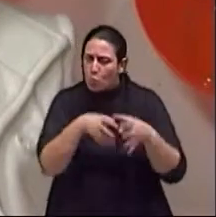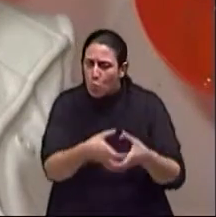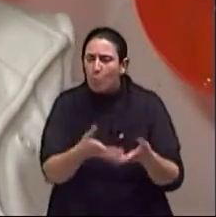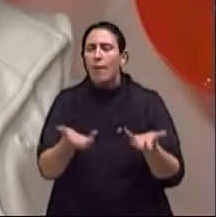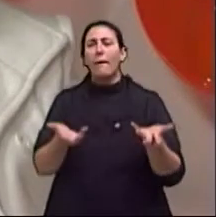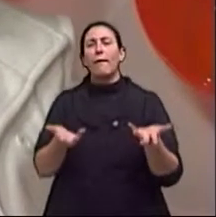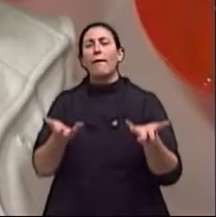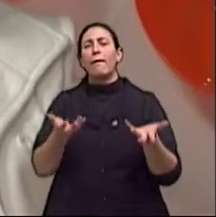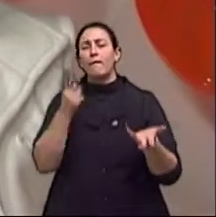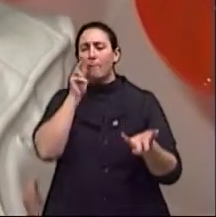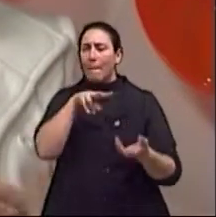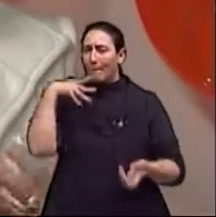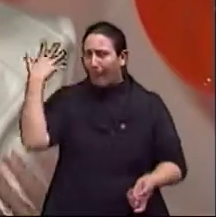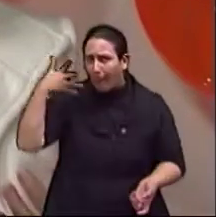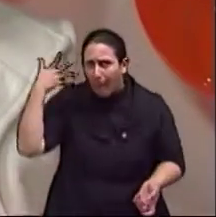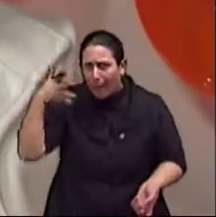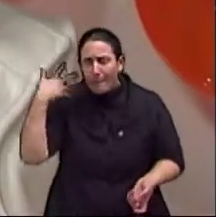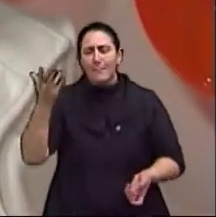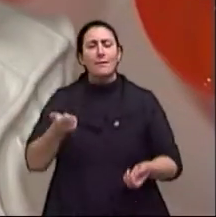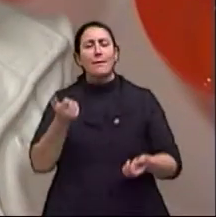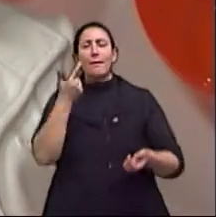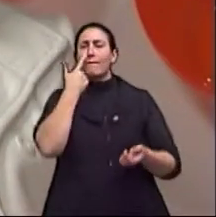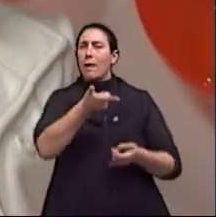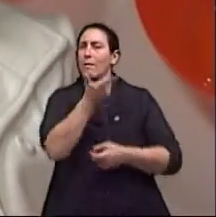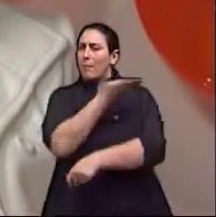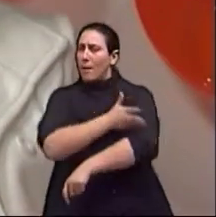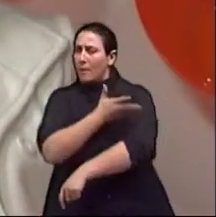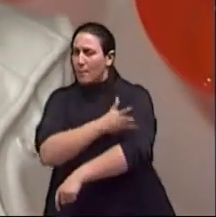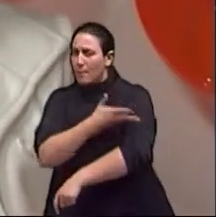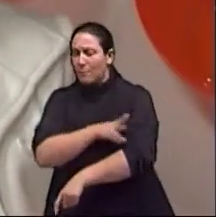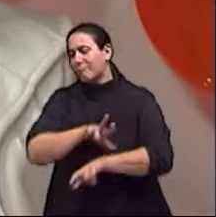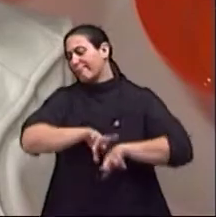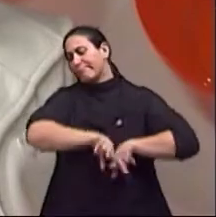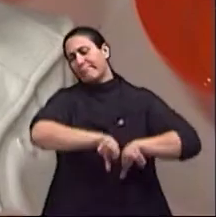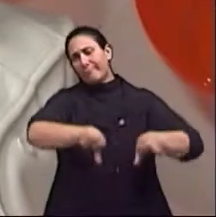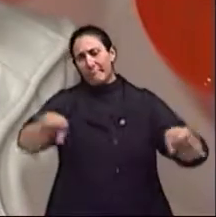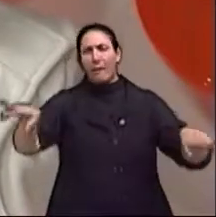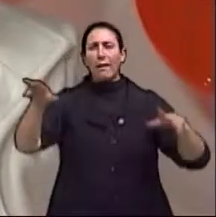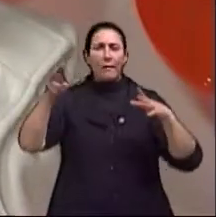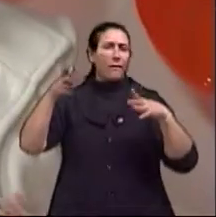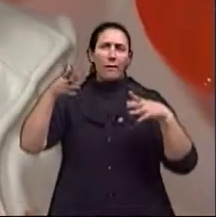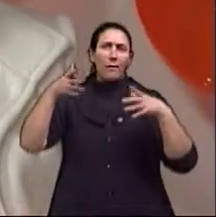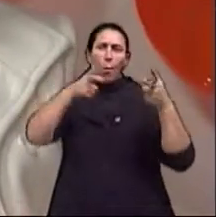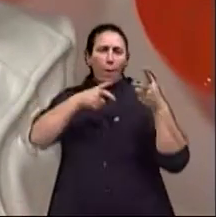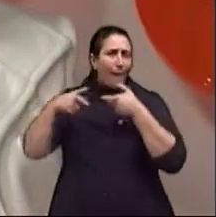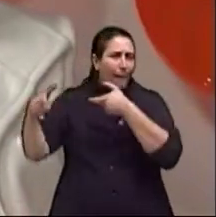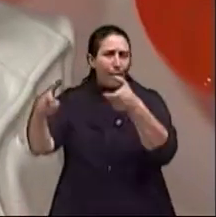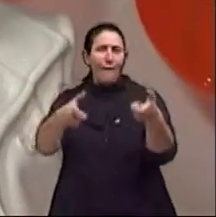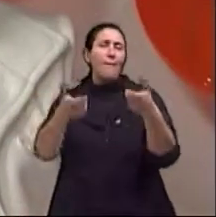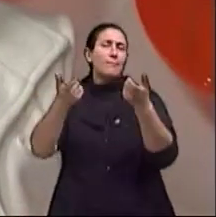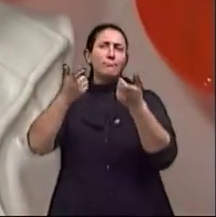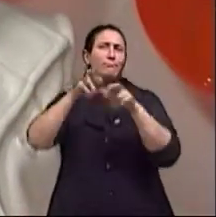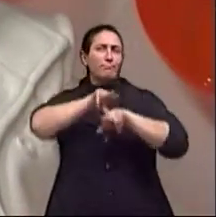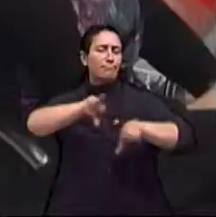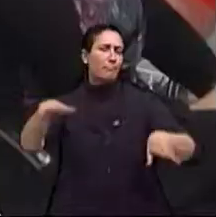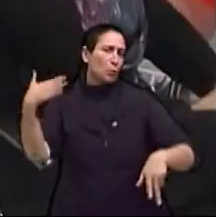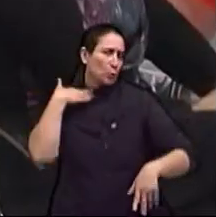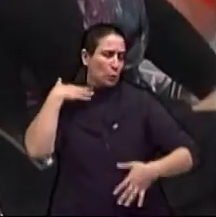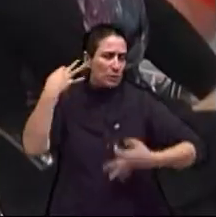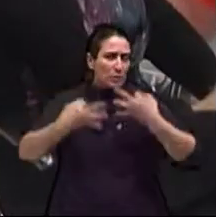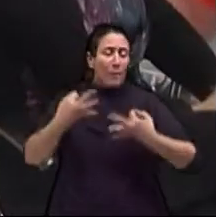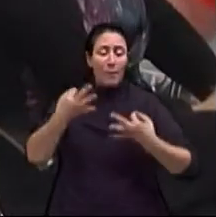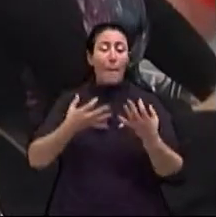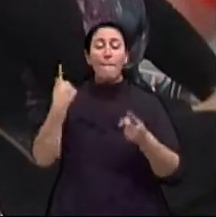trabalho de palestras com treinamentos que a gente tem feito em várias instituições vários tribunais enfim a gente